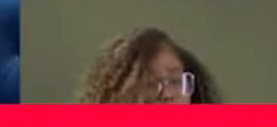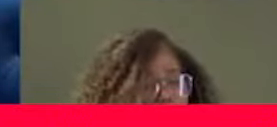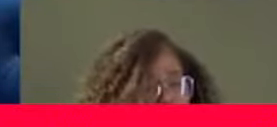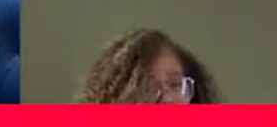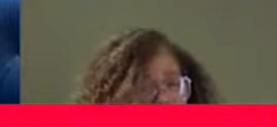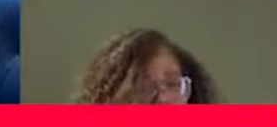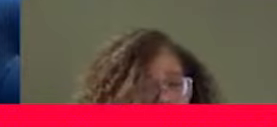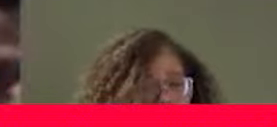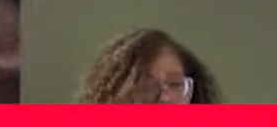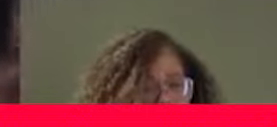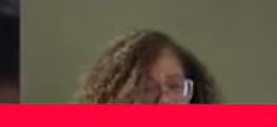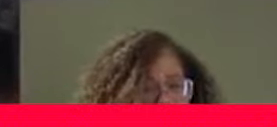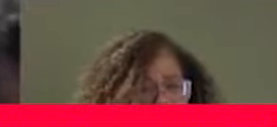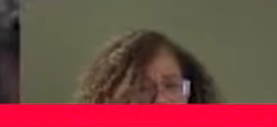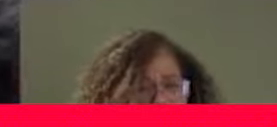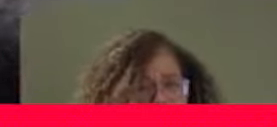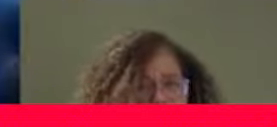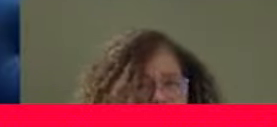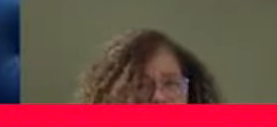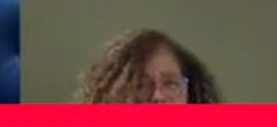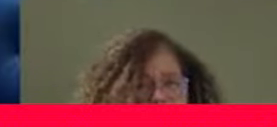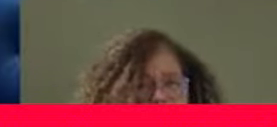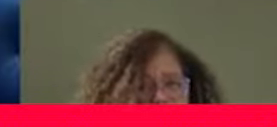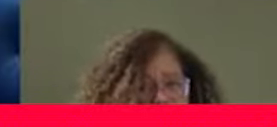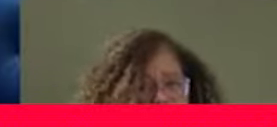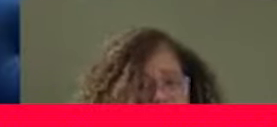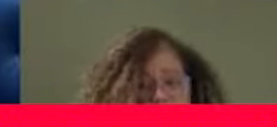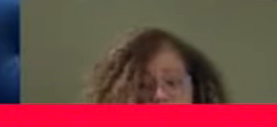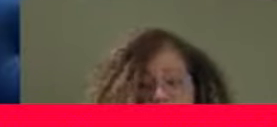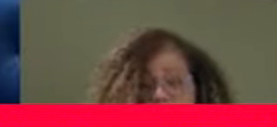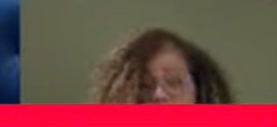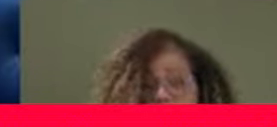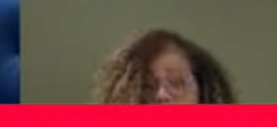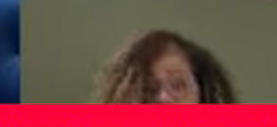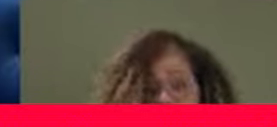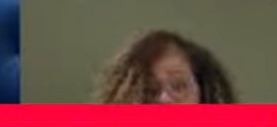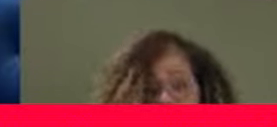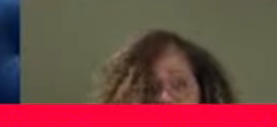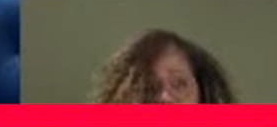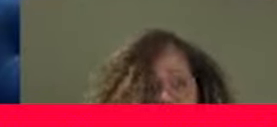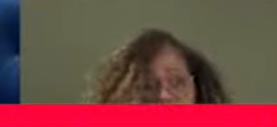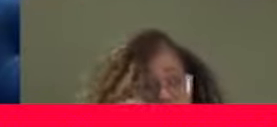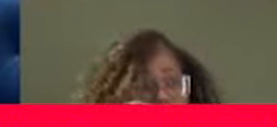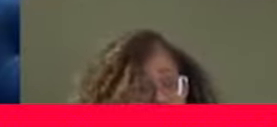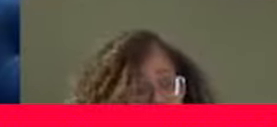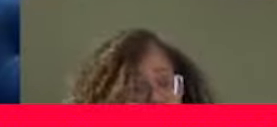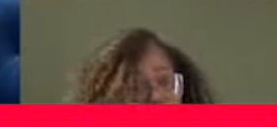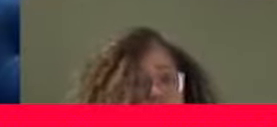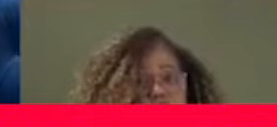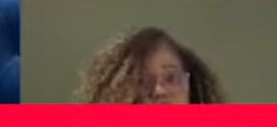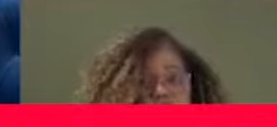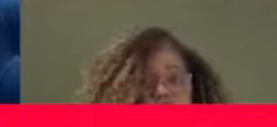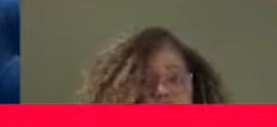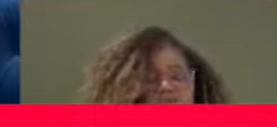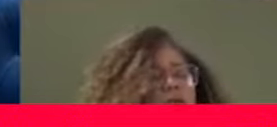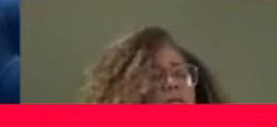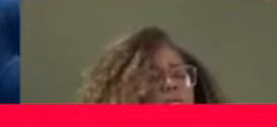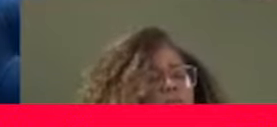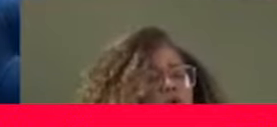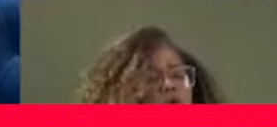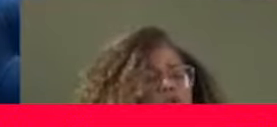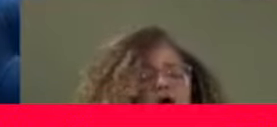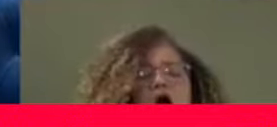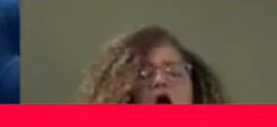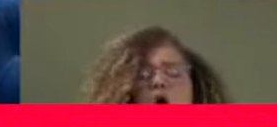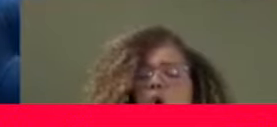homenagem são imagens que meus netos meus bisnetos vão assistir e vão perguntar onde nós